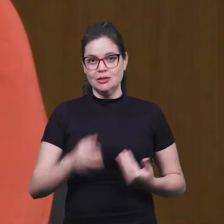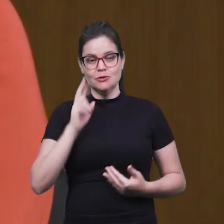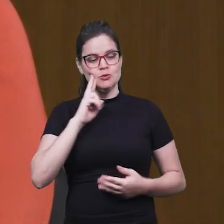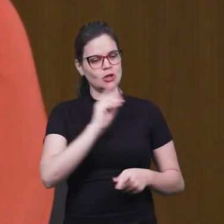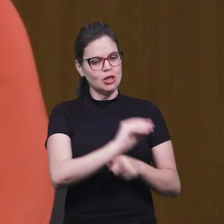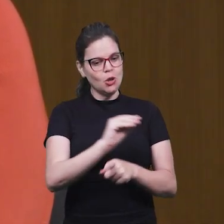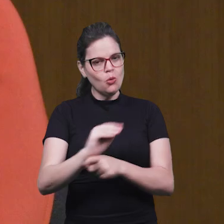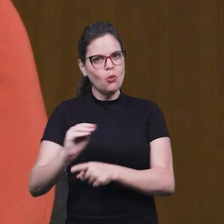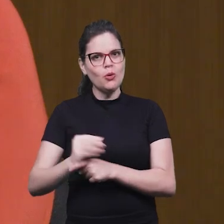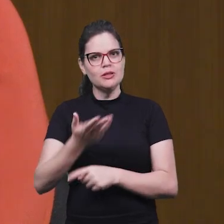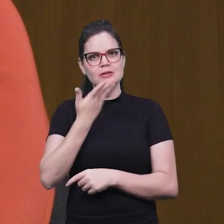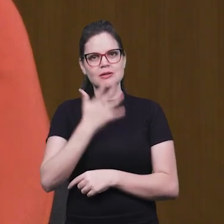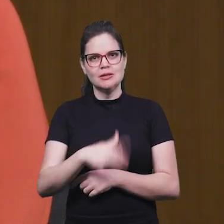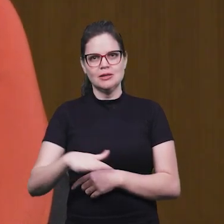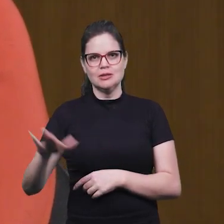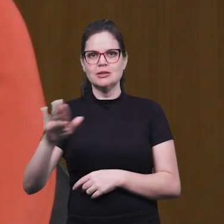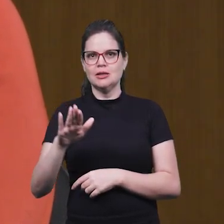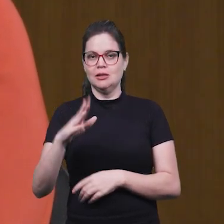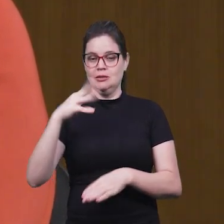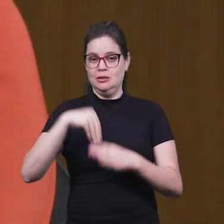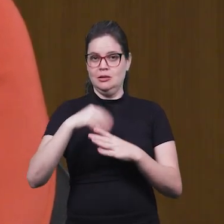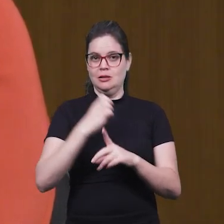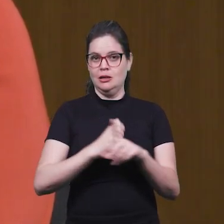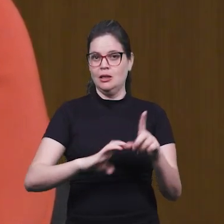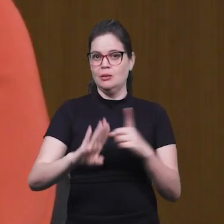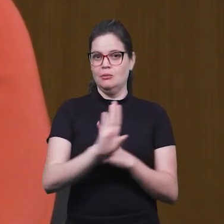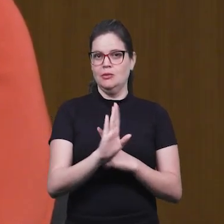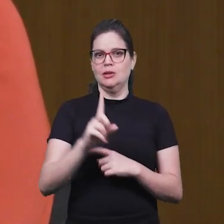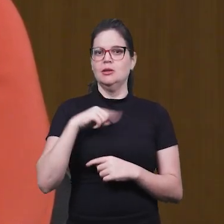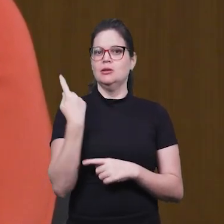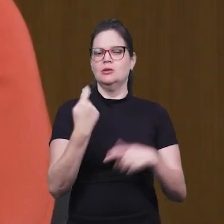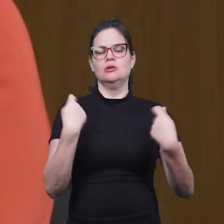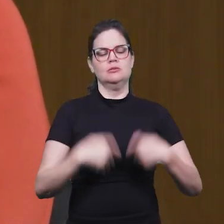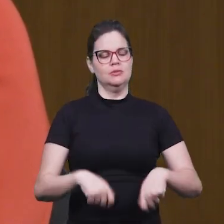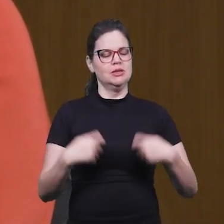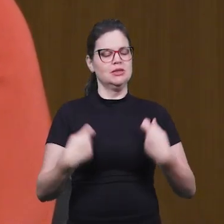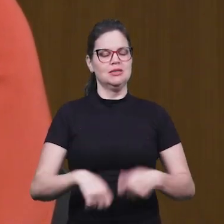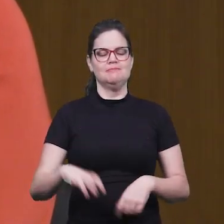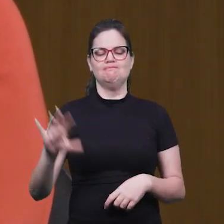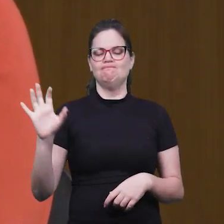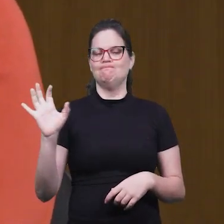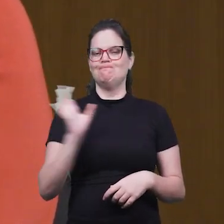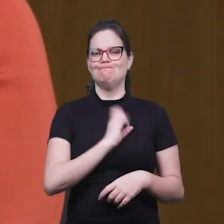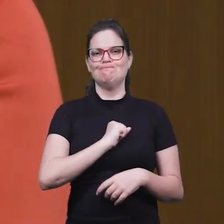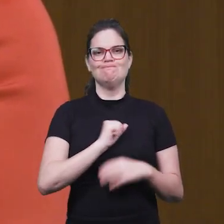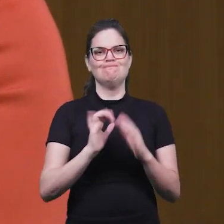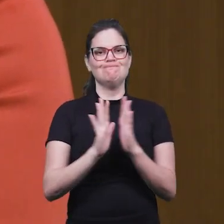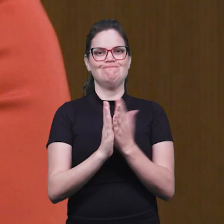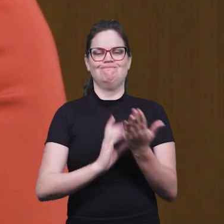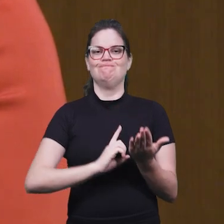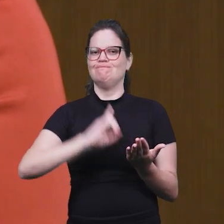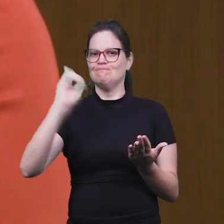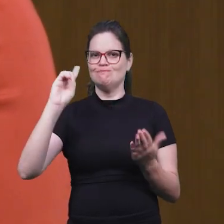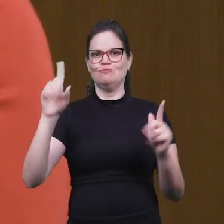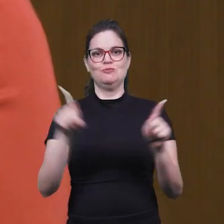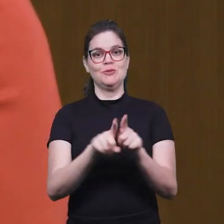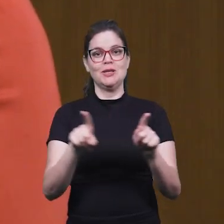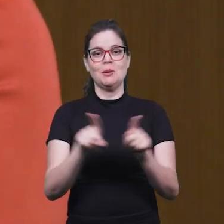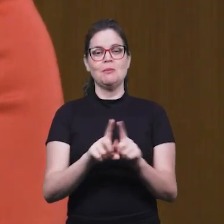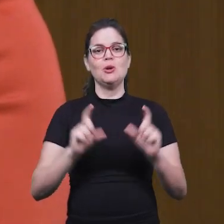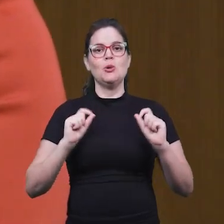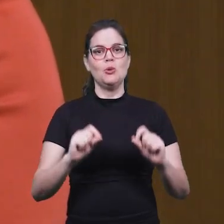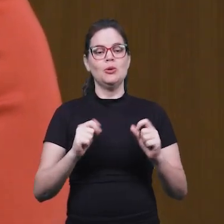nas escolas dominicais, nós precisamos amar a palavra e levar o